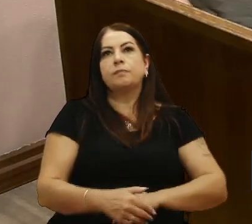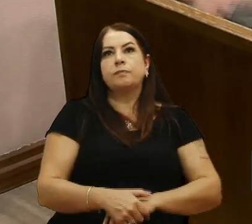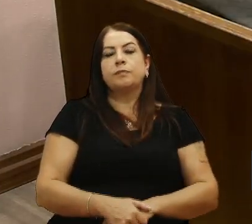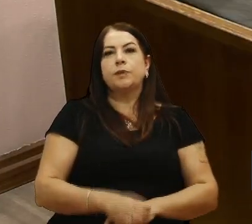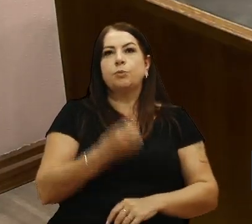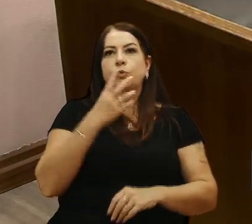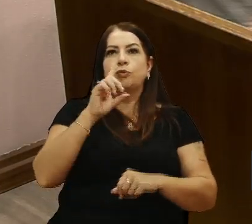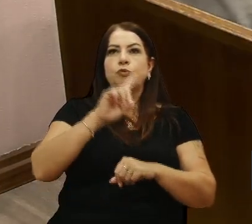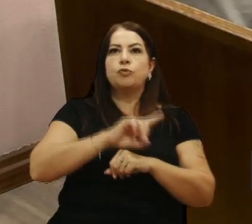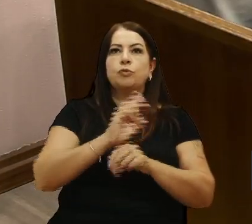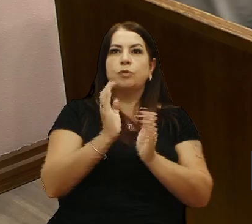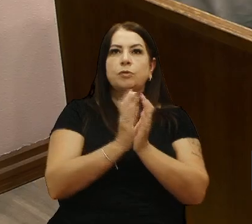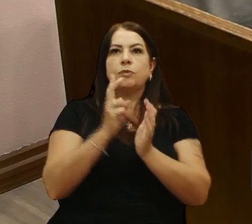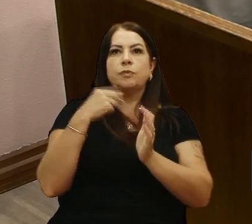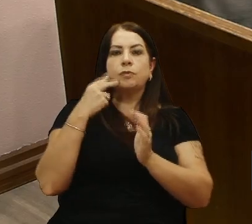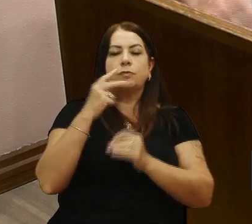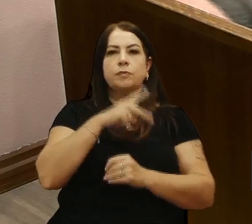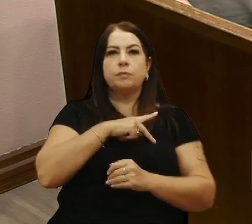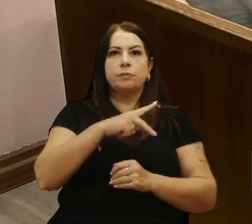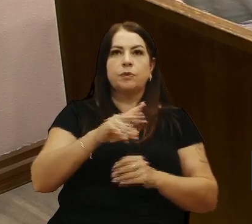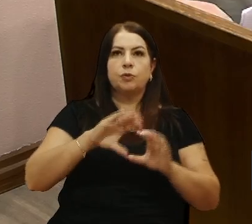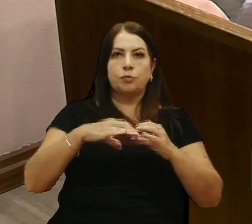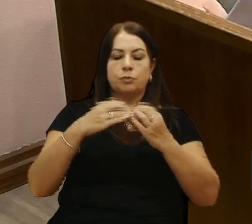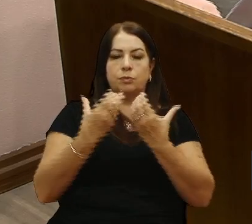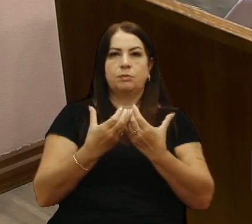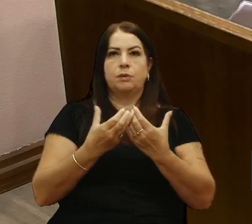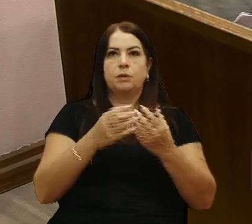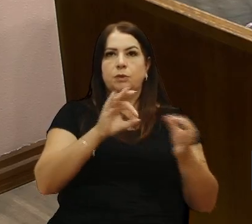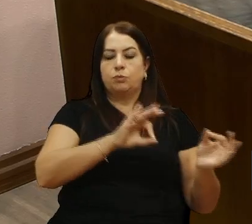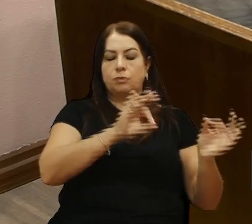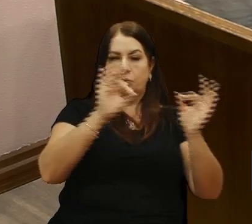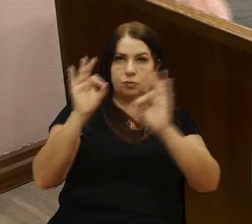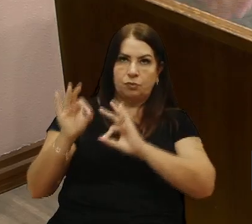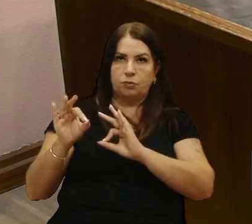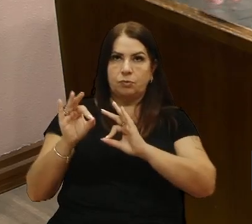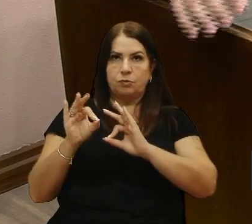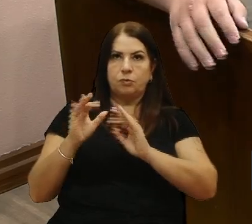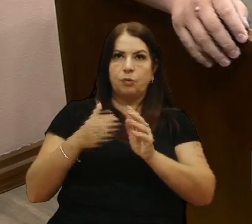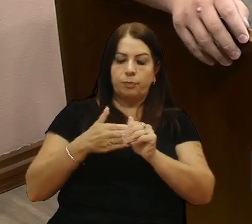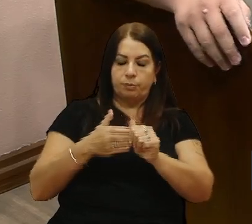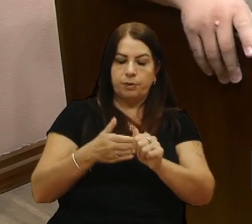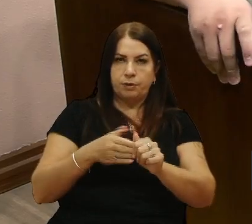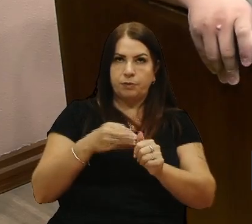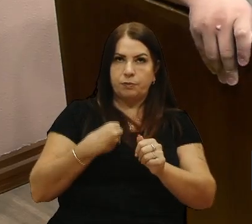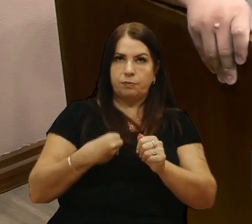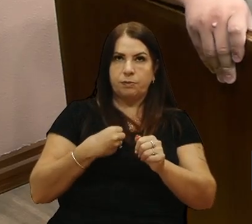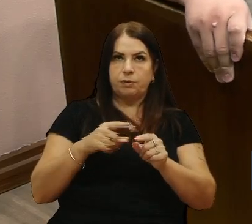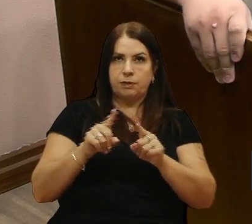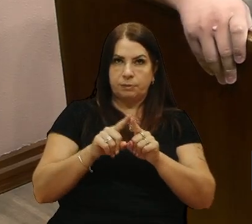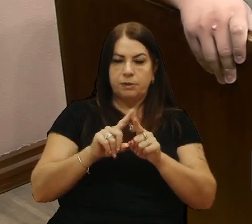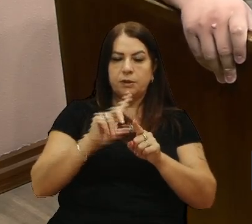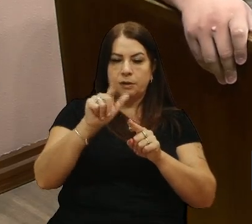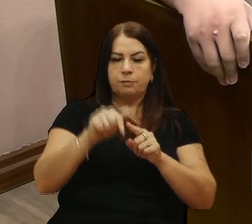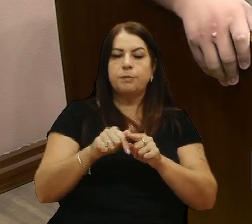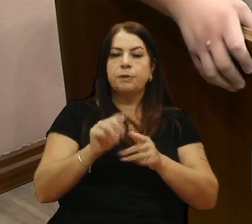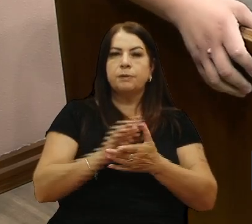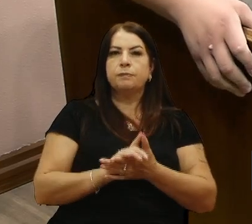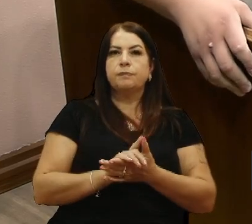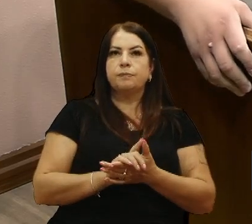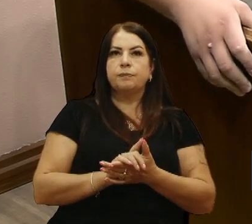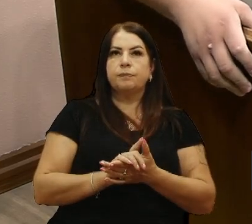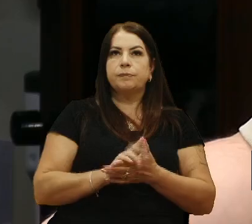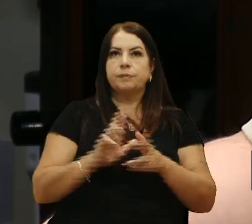Bom dia, colegas vereadores, presidente, comunidade que nos assiste, quem está nos acompanhando aqui ao vivo, quem também vai assistir a sequência